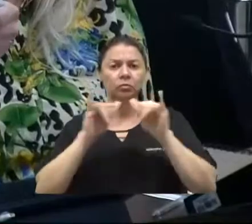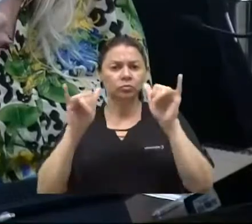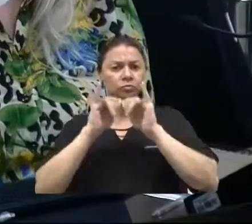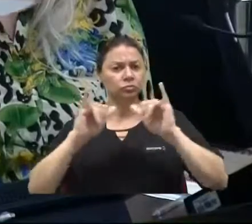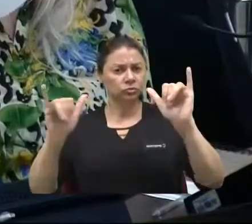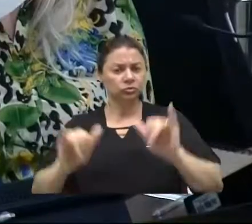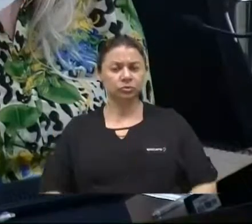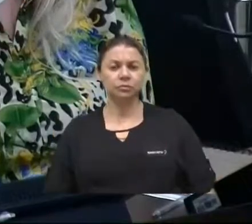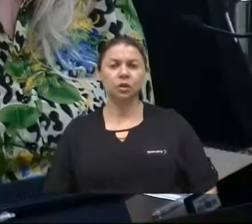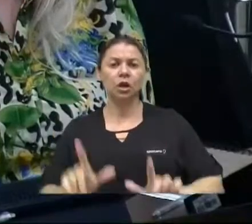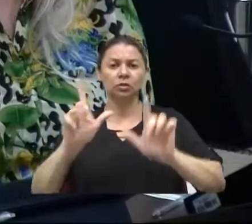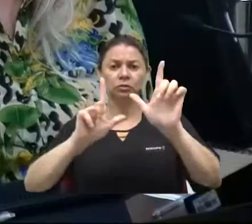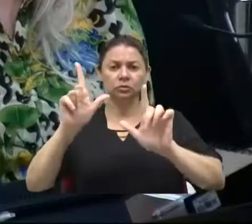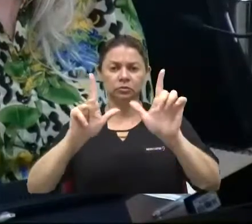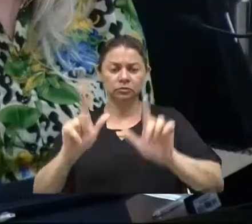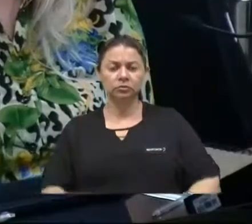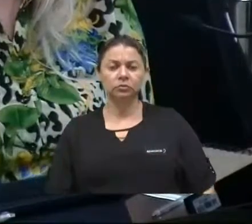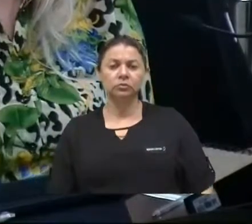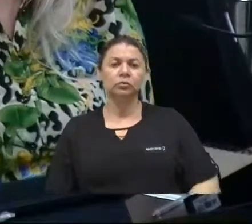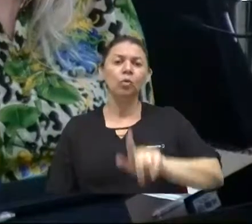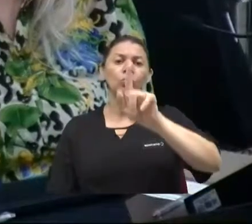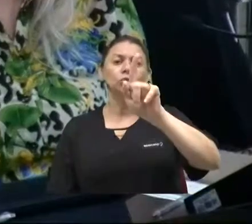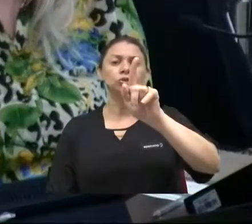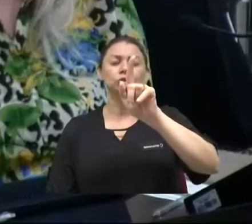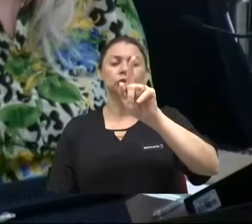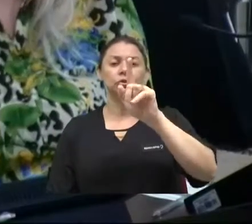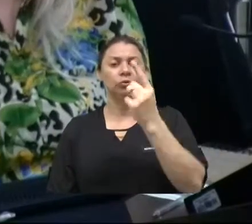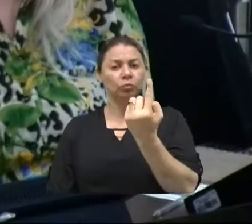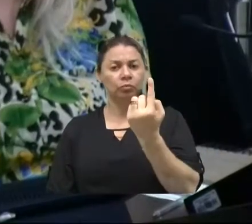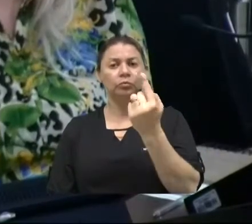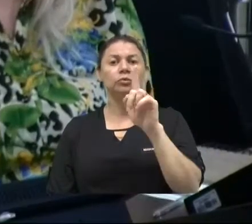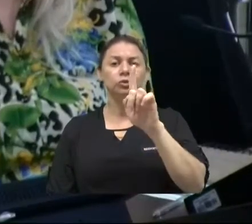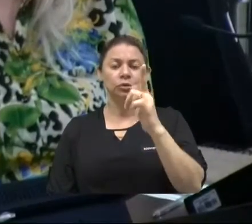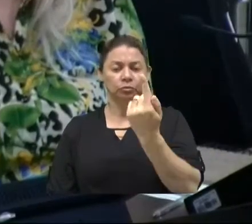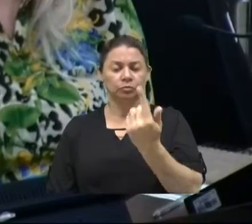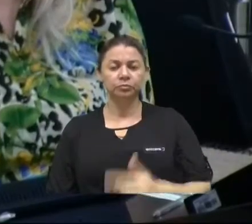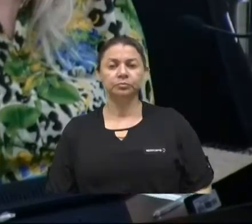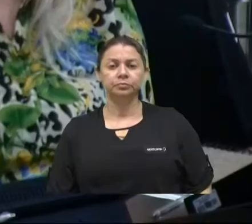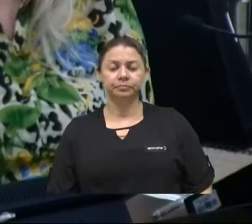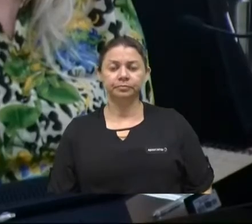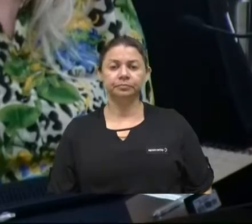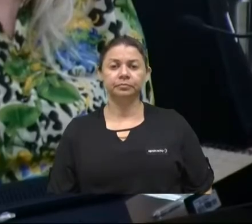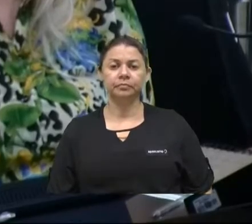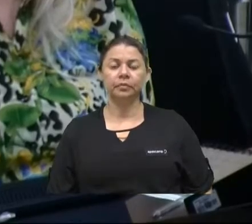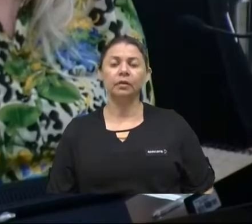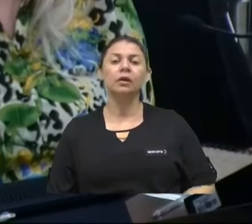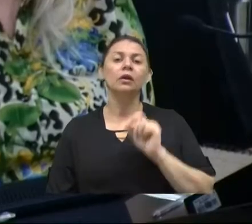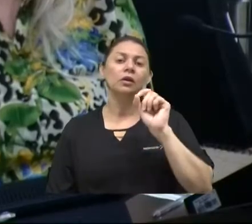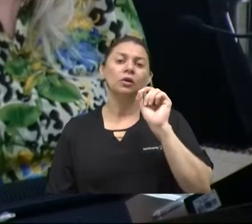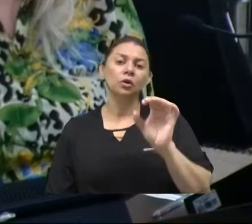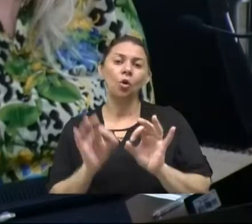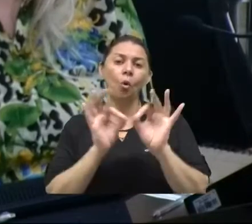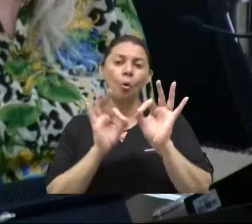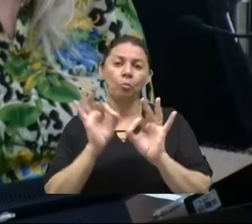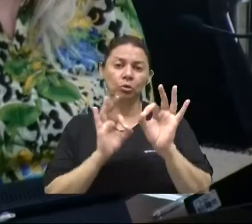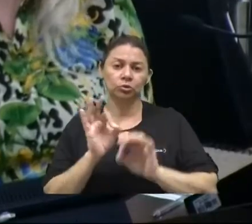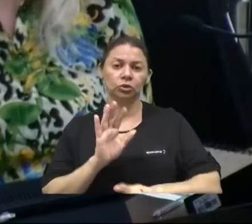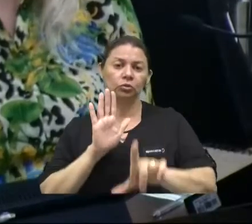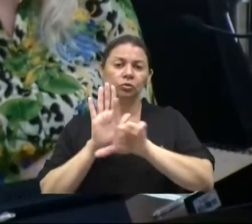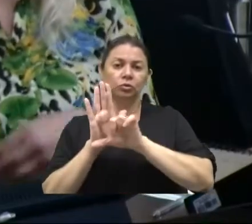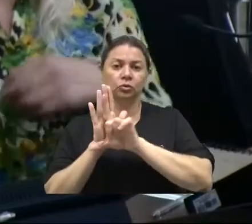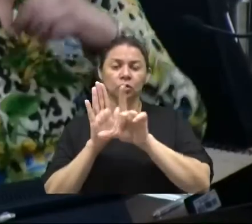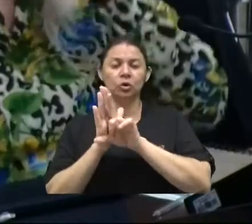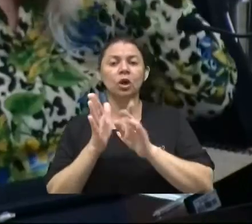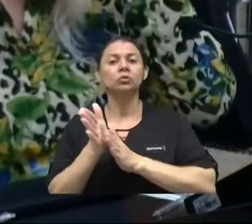agora recentemente, no dia 11, falando sobre que a NTT defende prolongar o projeto do trem intercidade de São Paulo